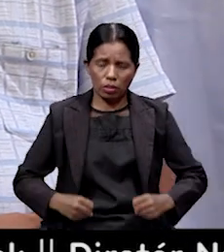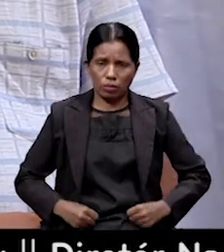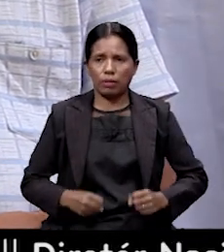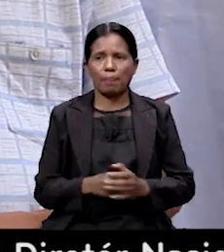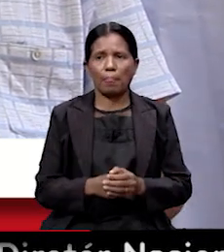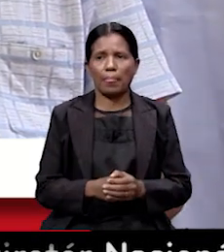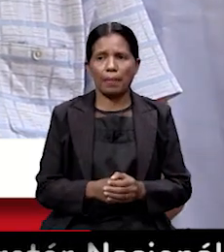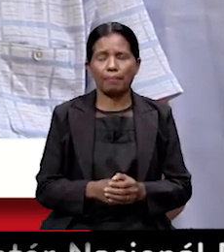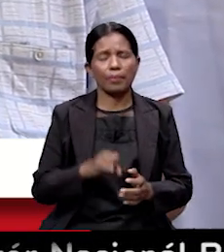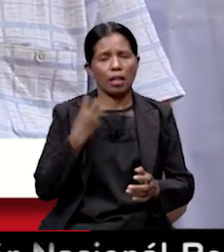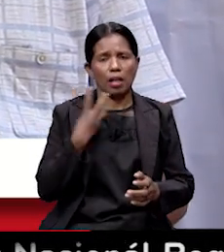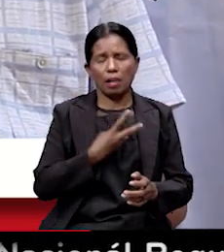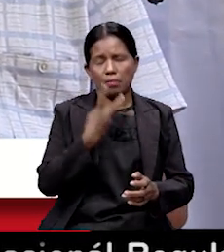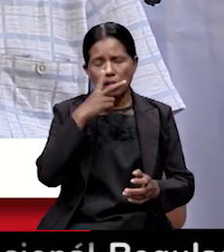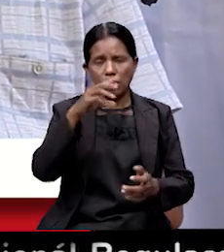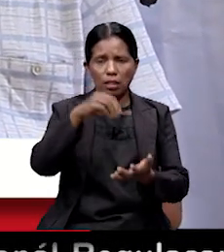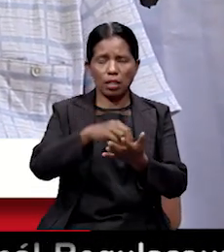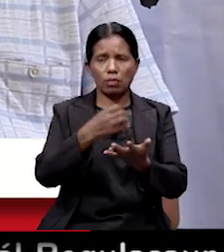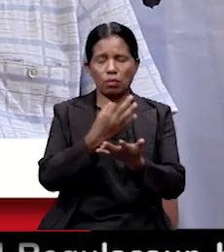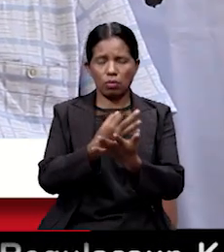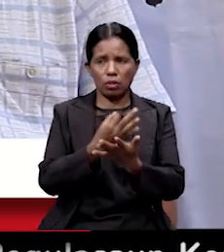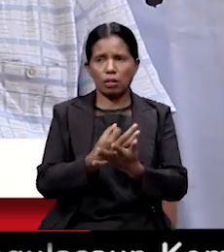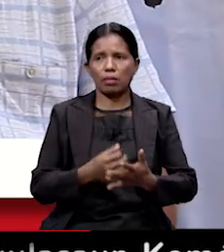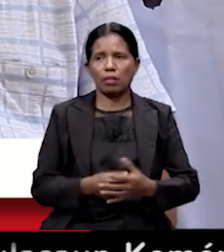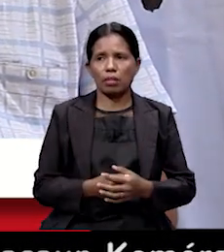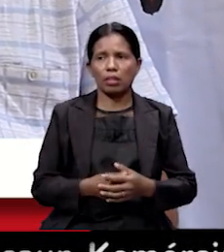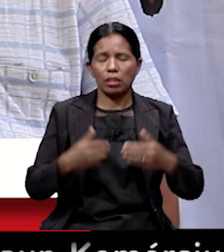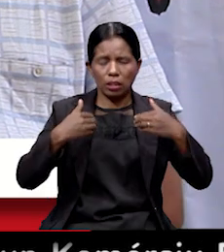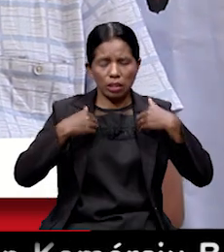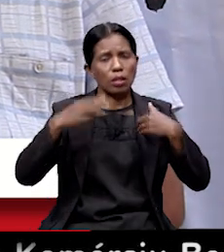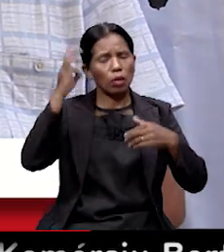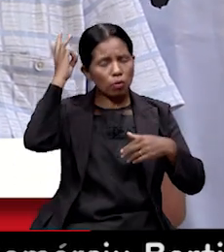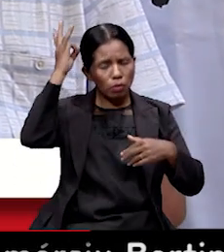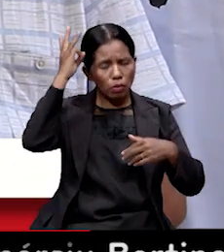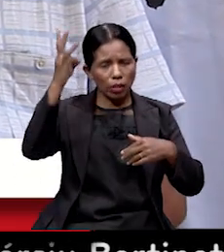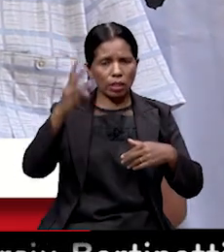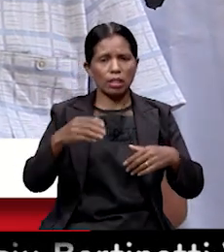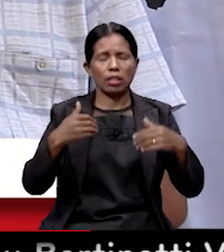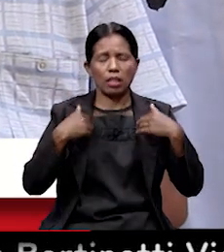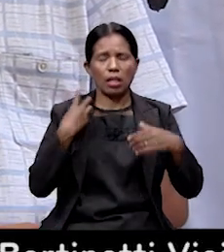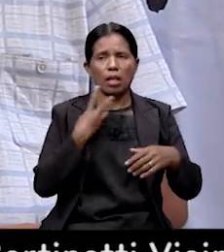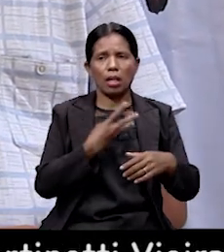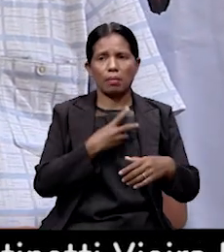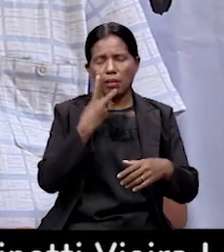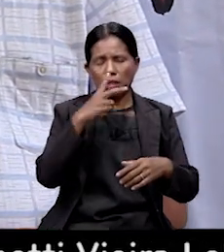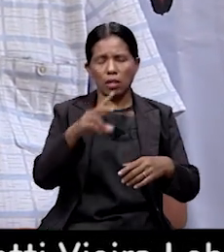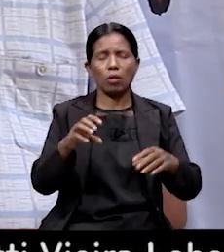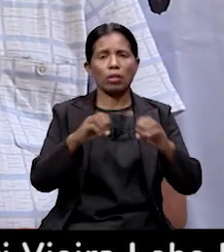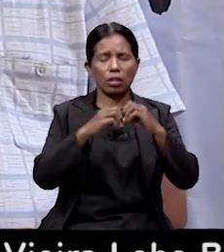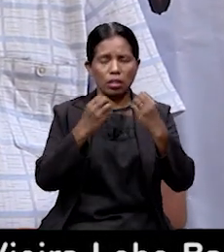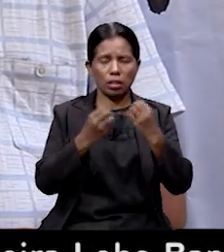do Parlamento Nacional, hamosu dúvida, hamosu lamentações, liliu organização sociedade civil